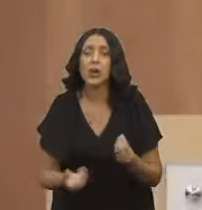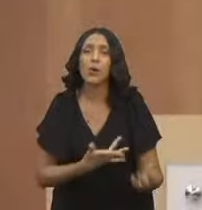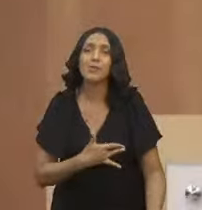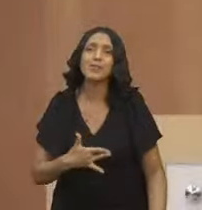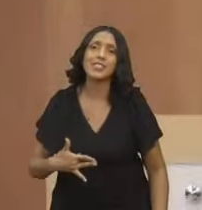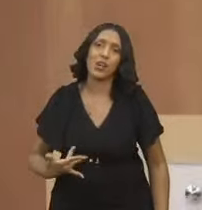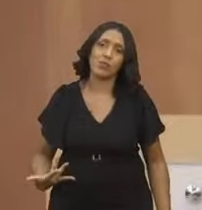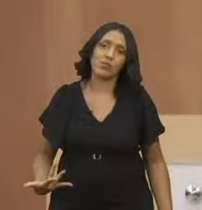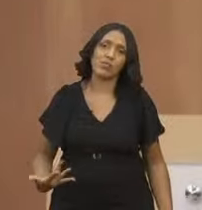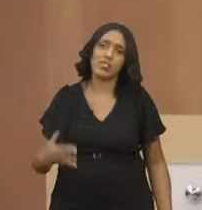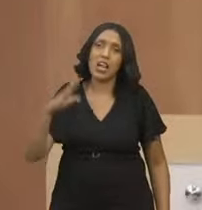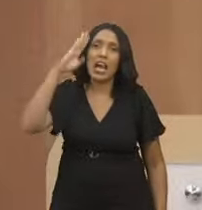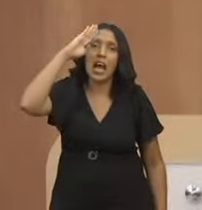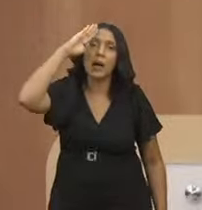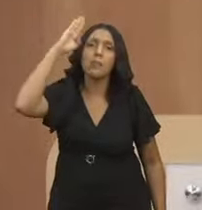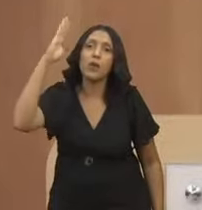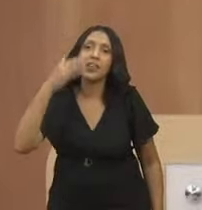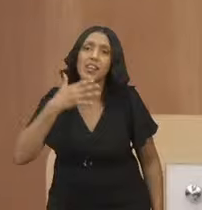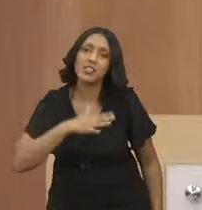Prefeitura?